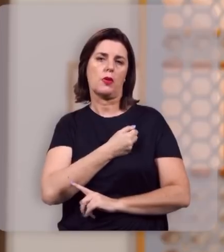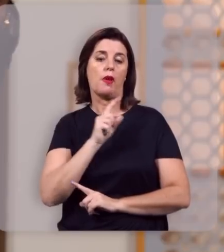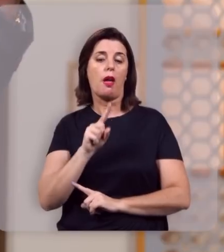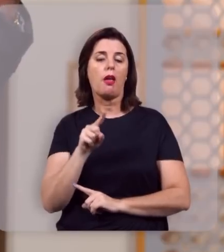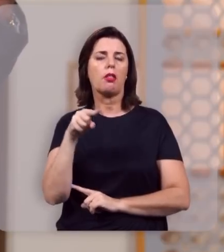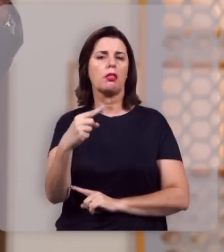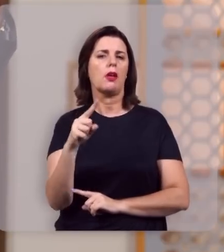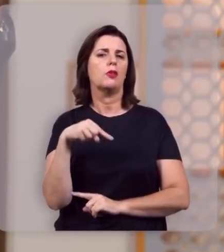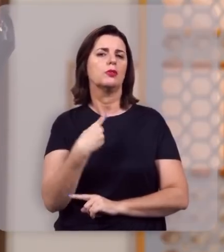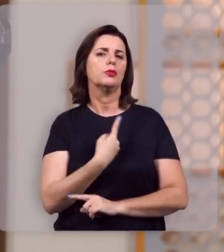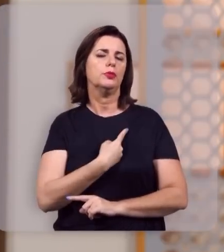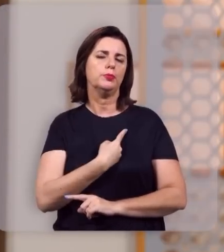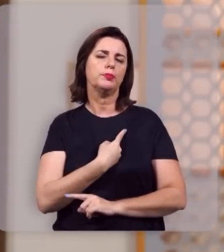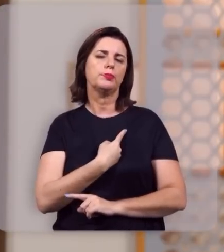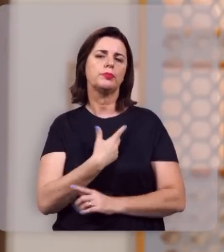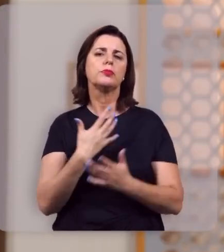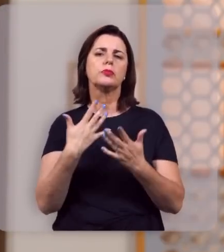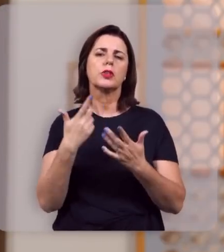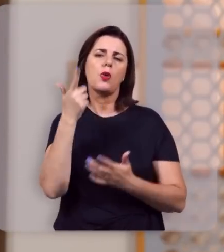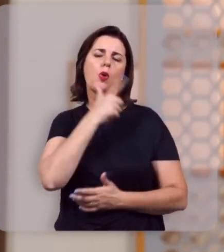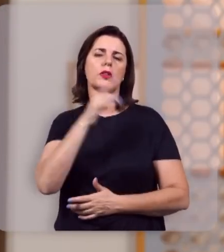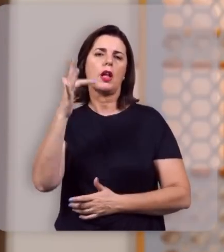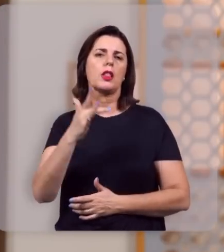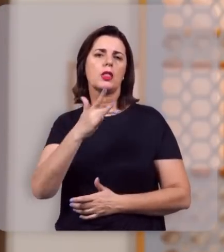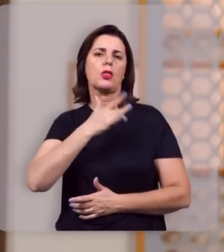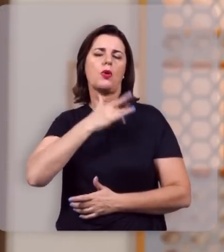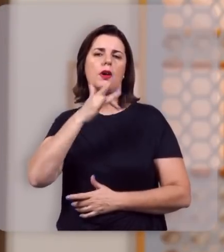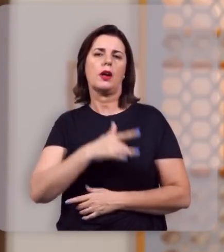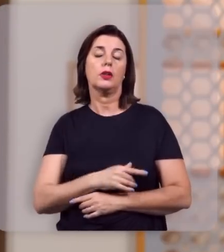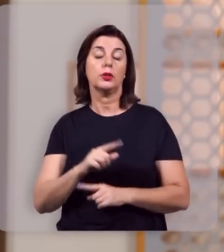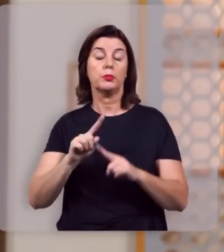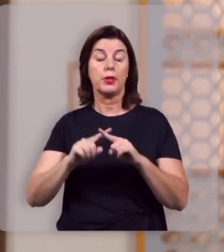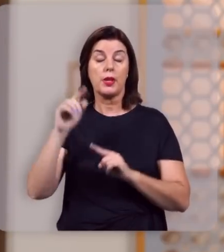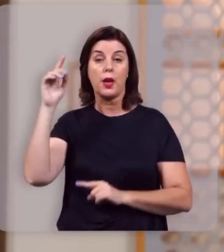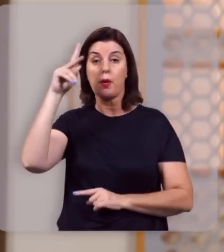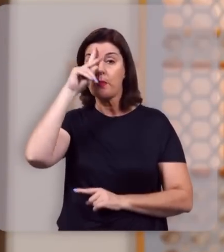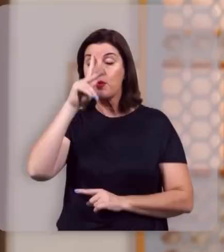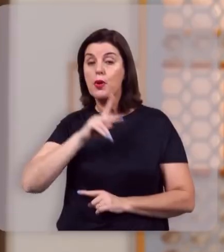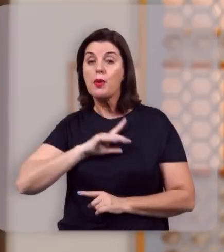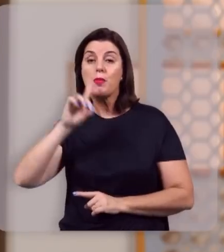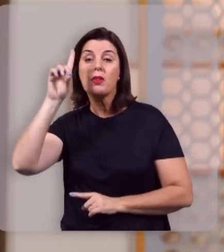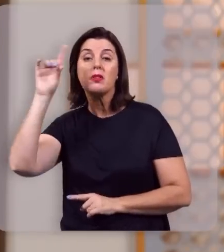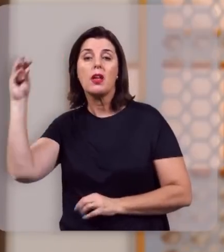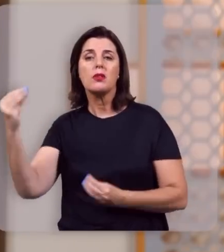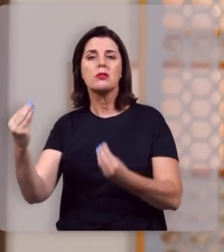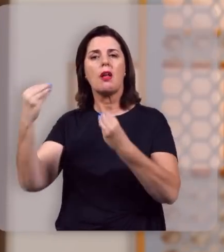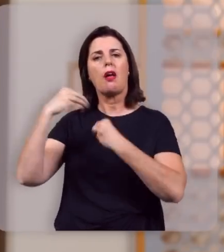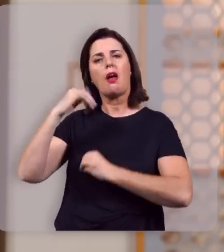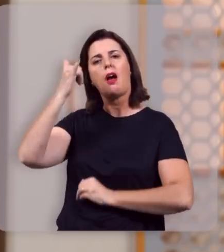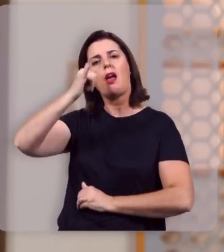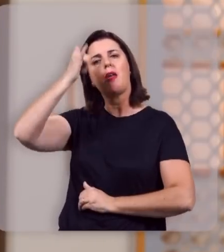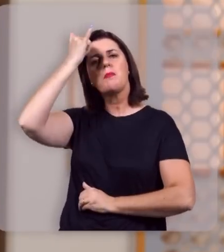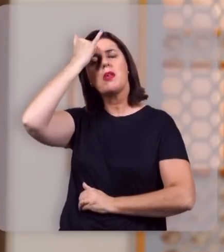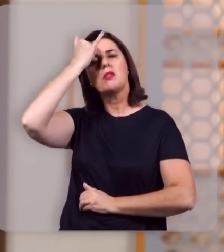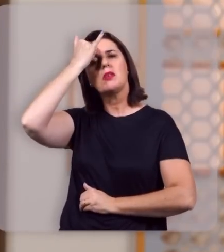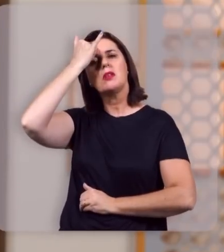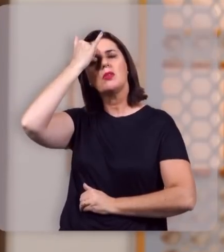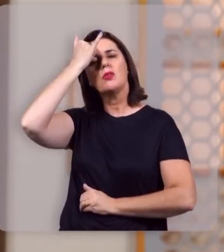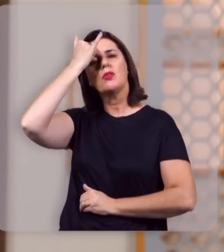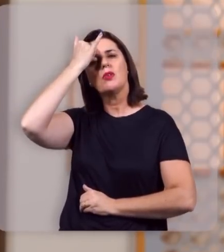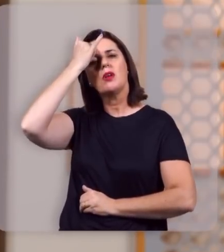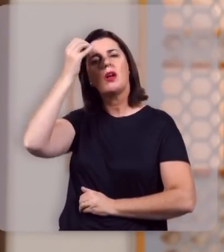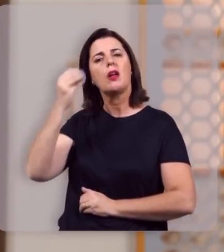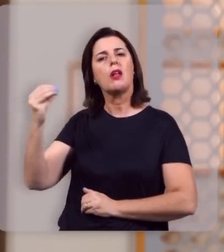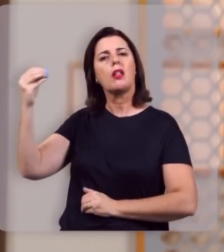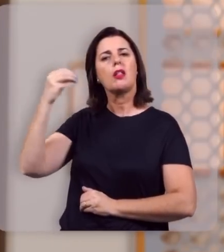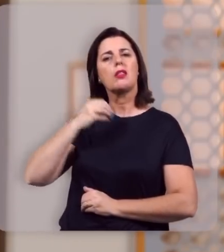então nós fomos tocados, porque é o próprio Deus quem nos dá o arrependimento para a vida, é o próprio Deus quem nos